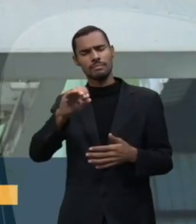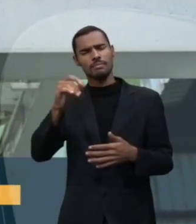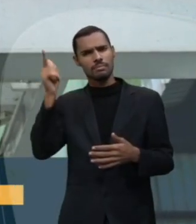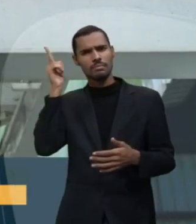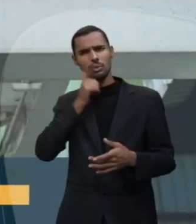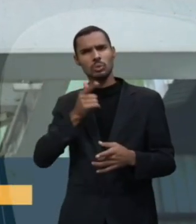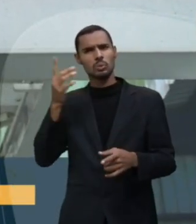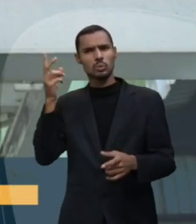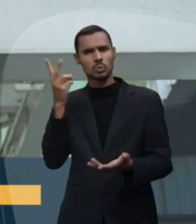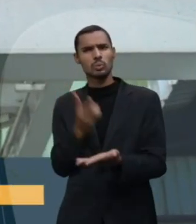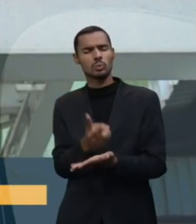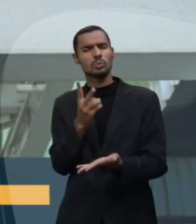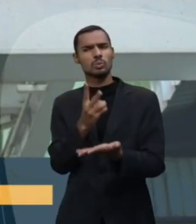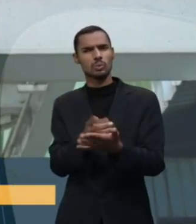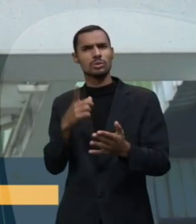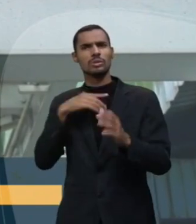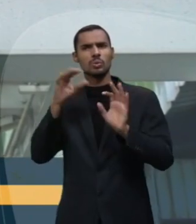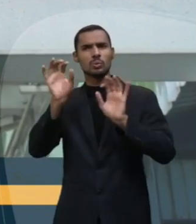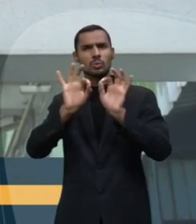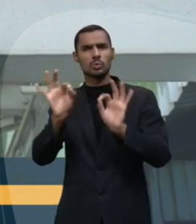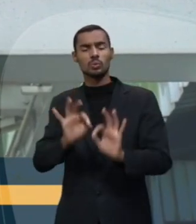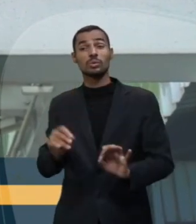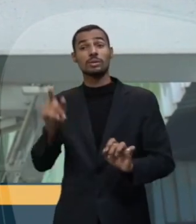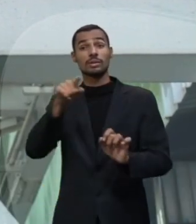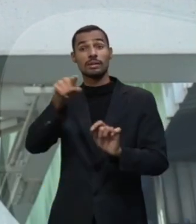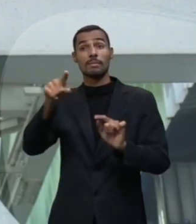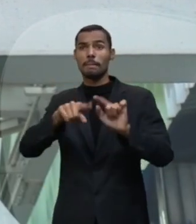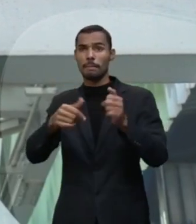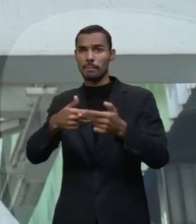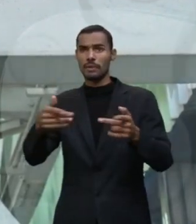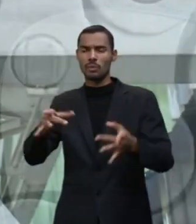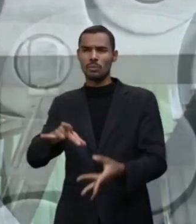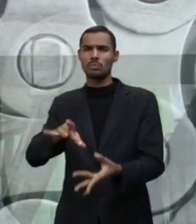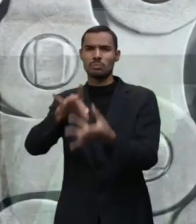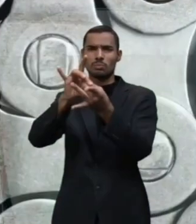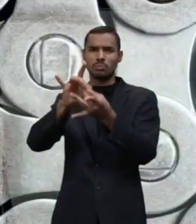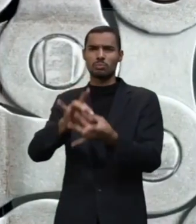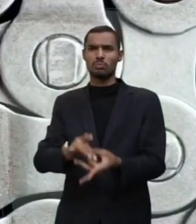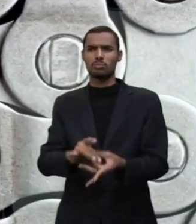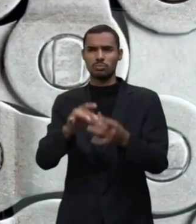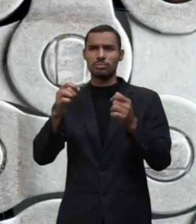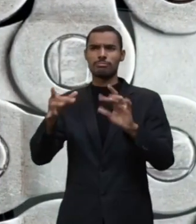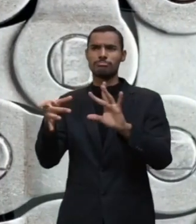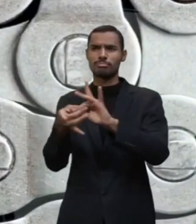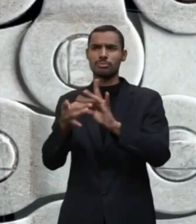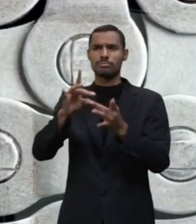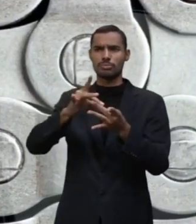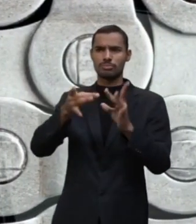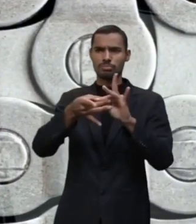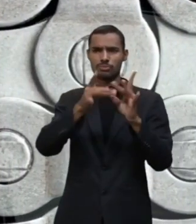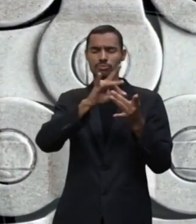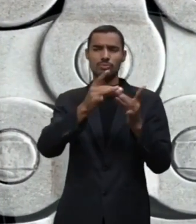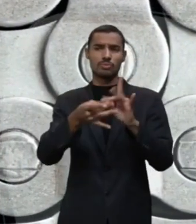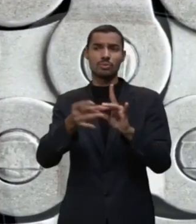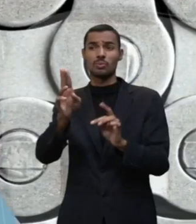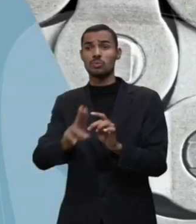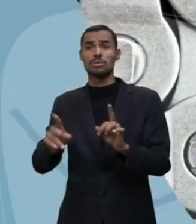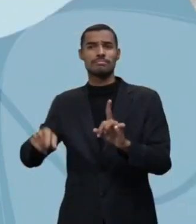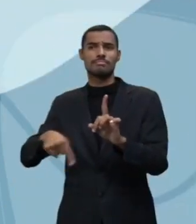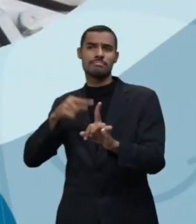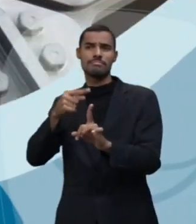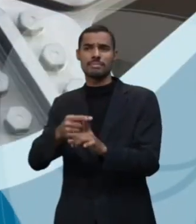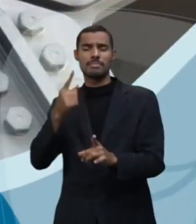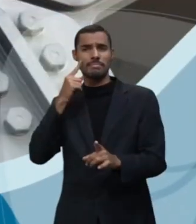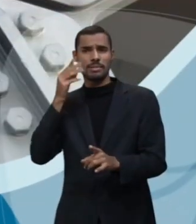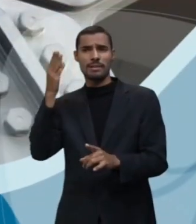ações que vai sofrer em uma estrutura, é preciso que o material seja unido por meio de ligações. As ligações mais usadas em